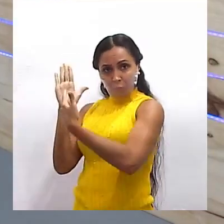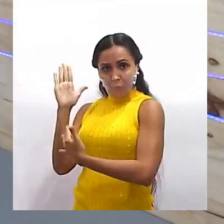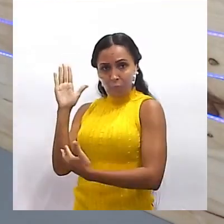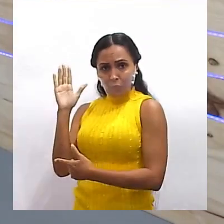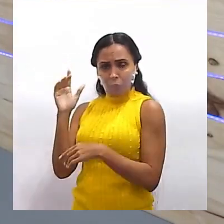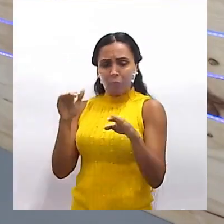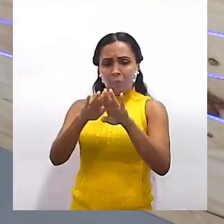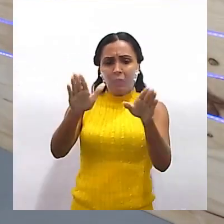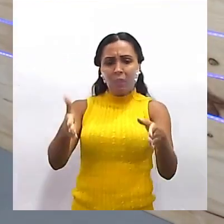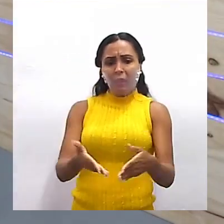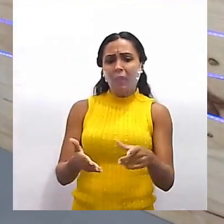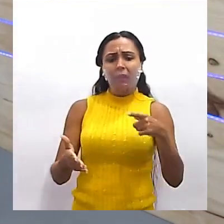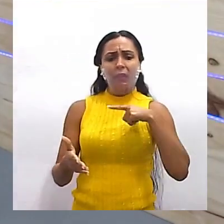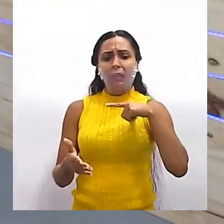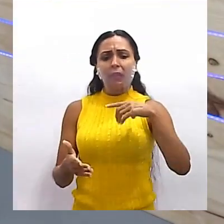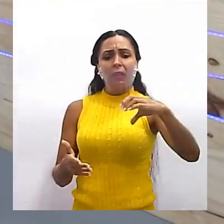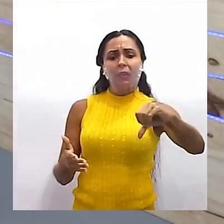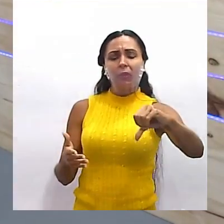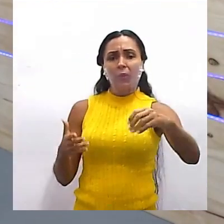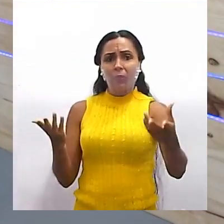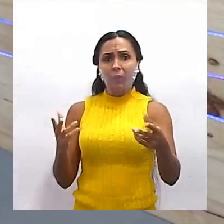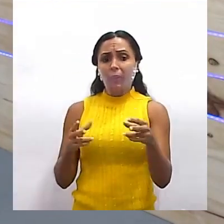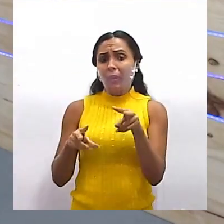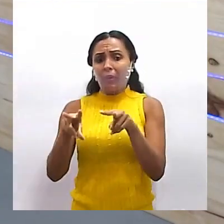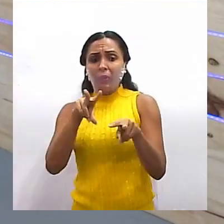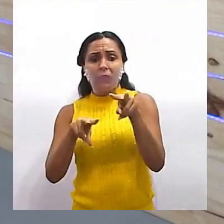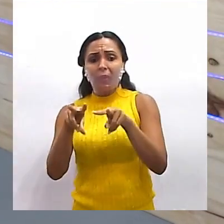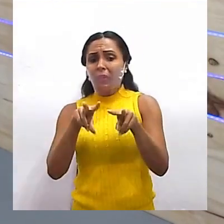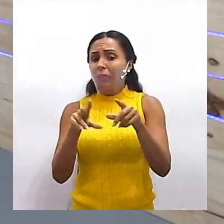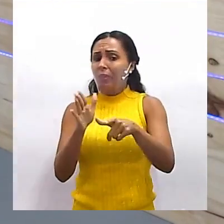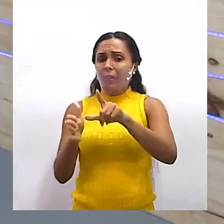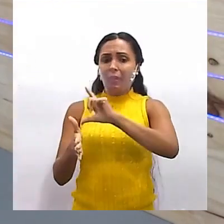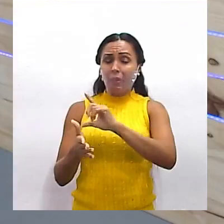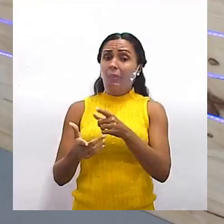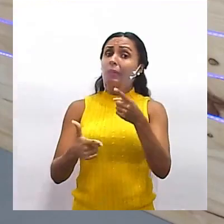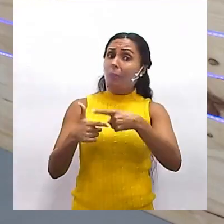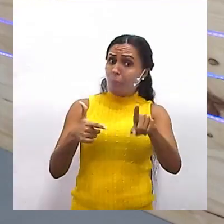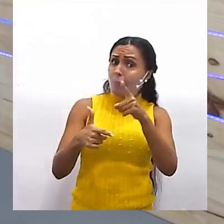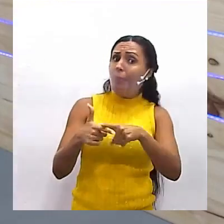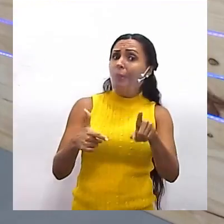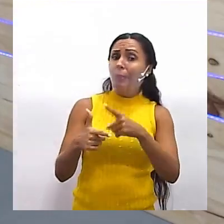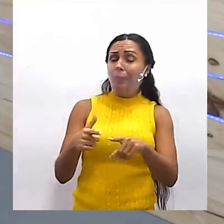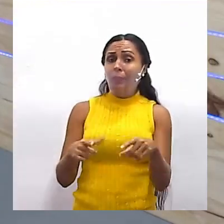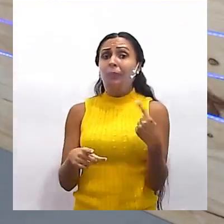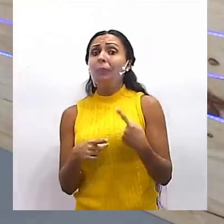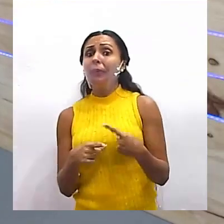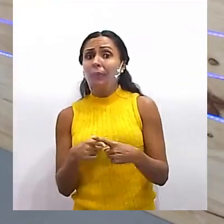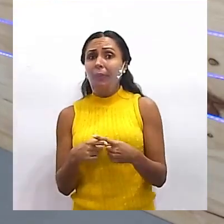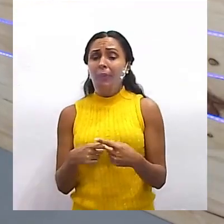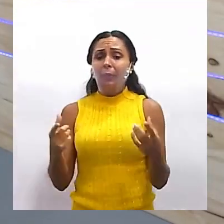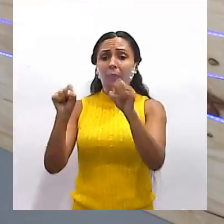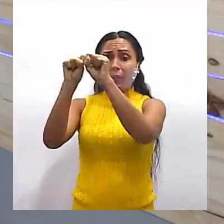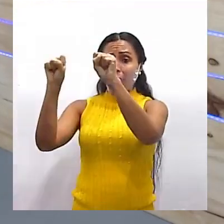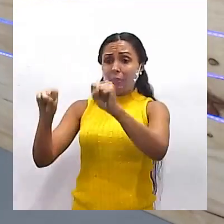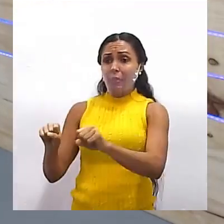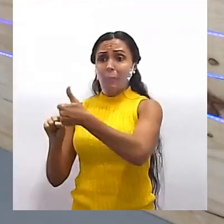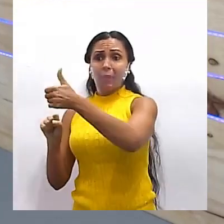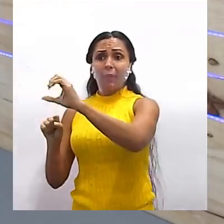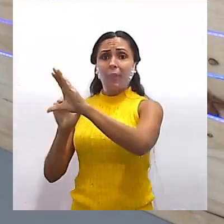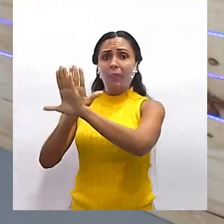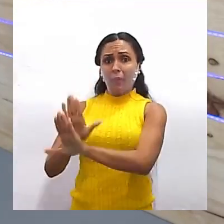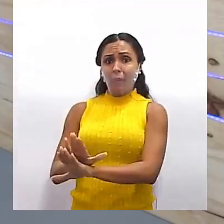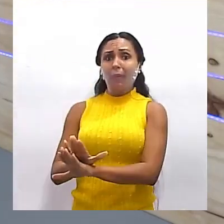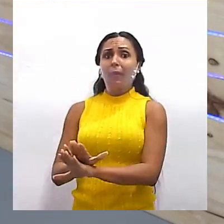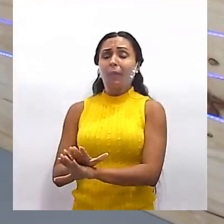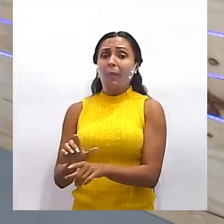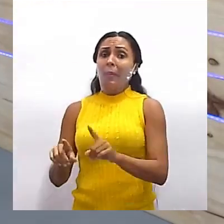não verifiquei isso na entrada, eu vou estar gerando um problema interno. Por quê? Porque no sistema vai me dizer que tem 10,